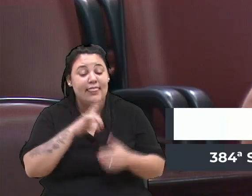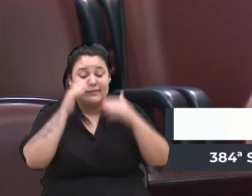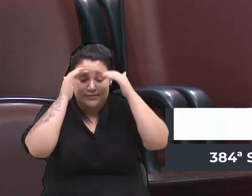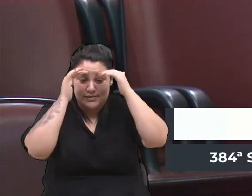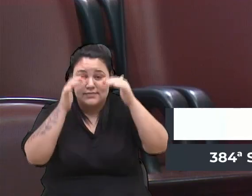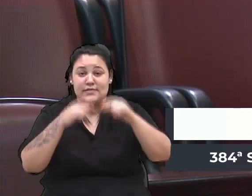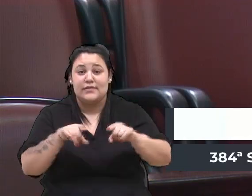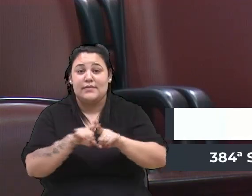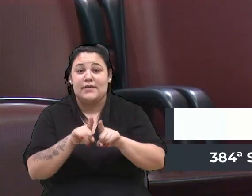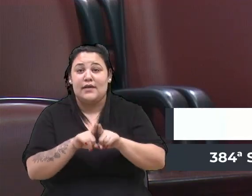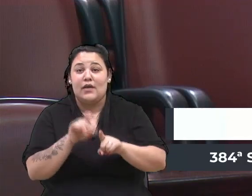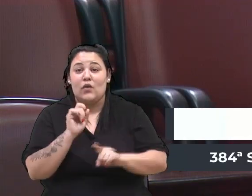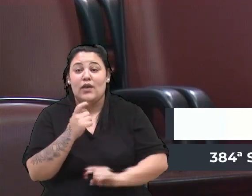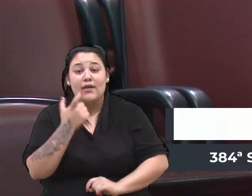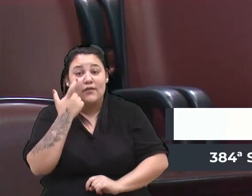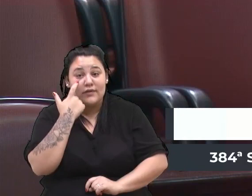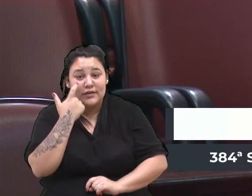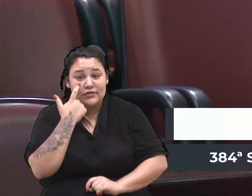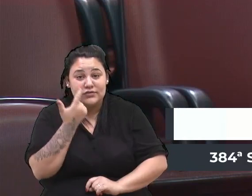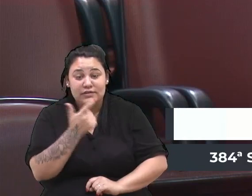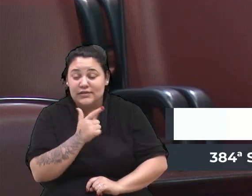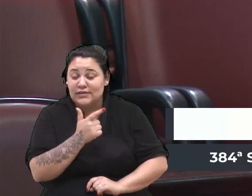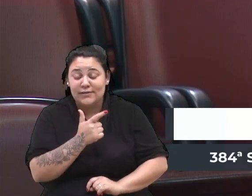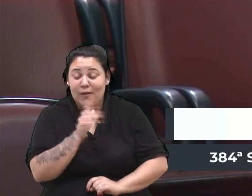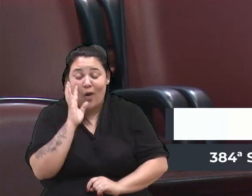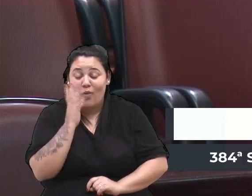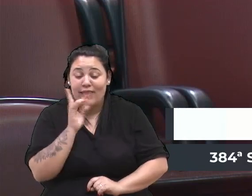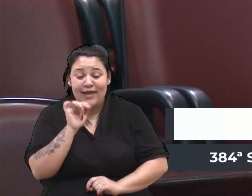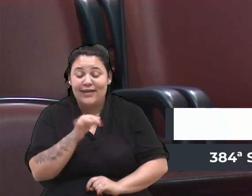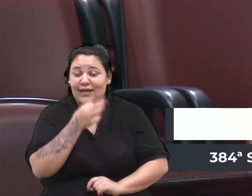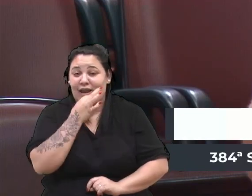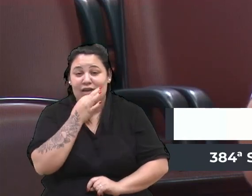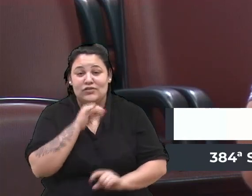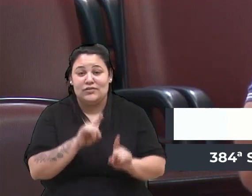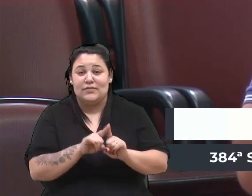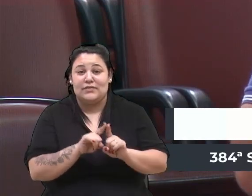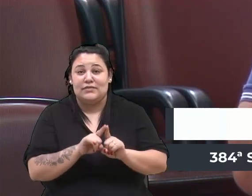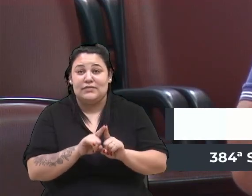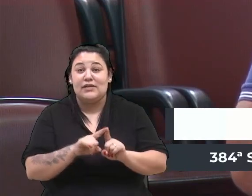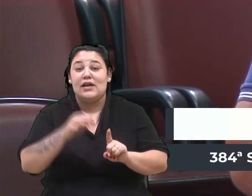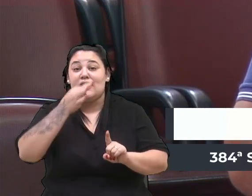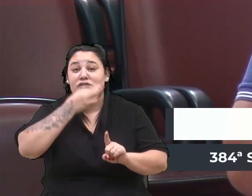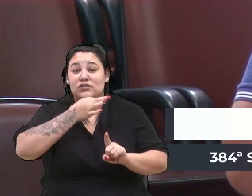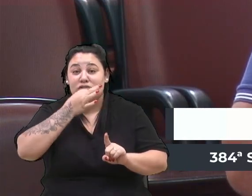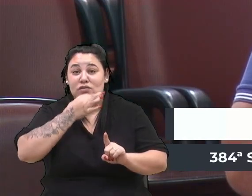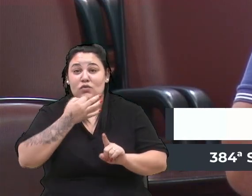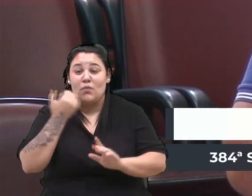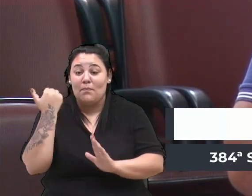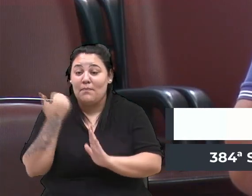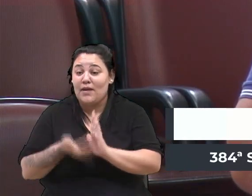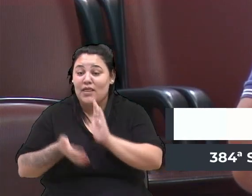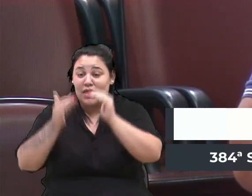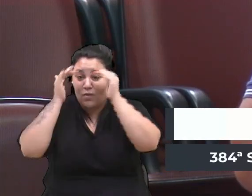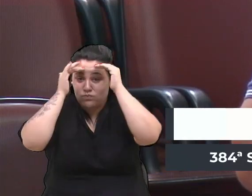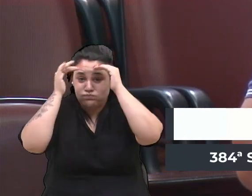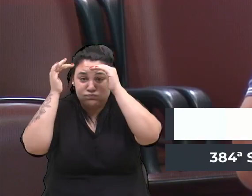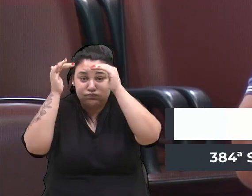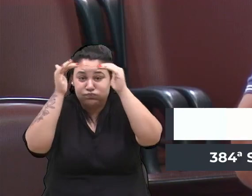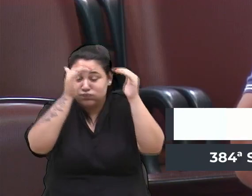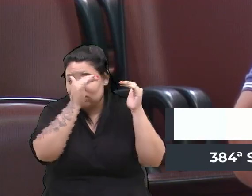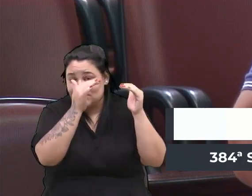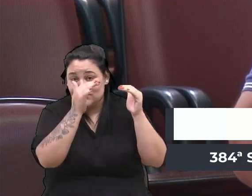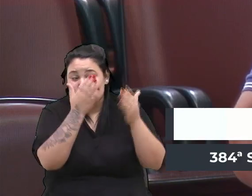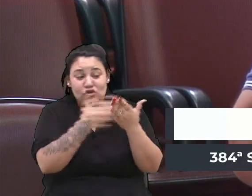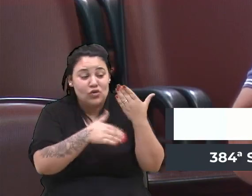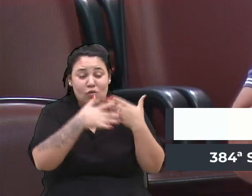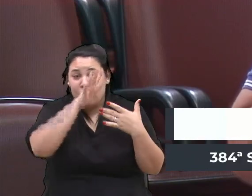O que eu vejo que não está acontecendo com Caxias do Sul. Caxias do Sul perdeu o respeito dos municípios da região.